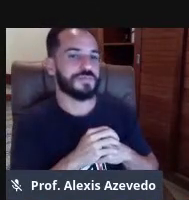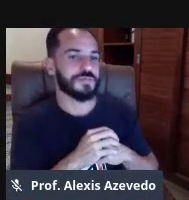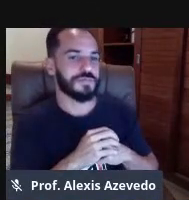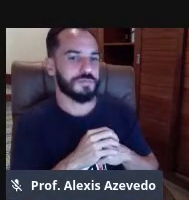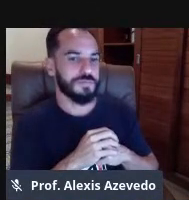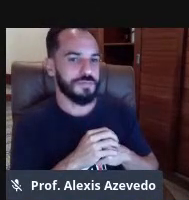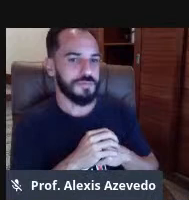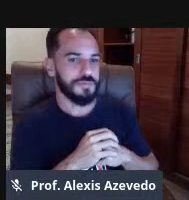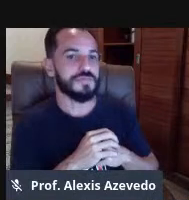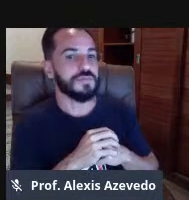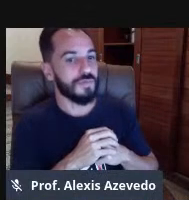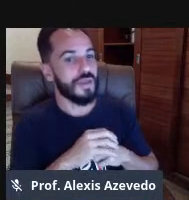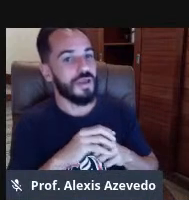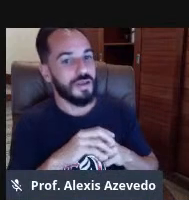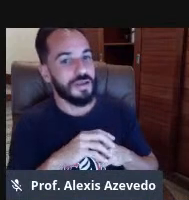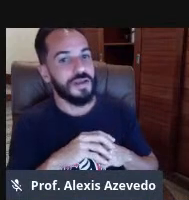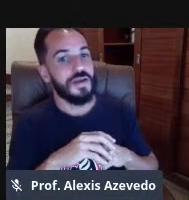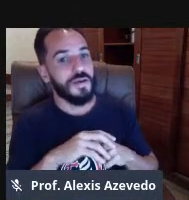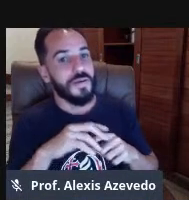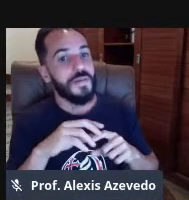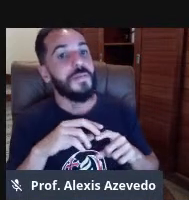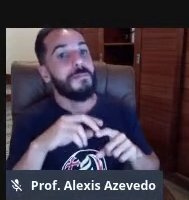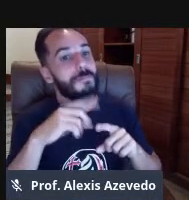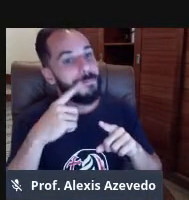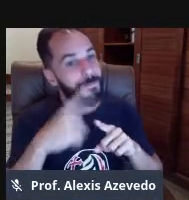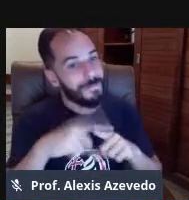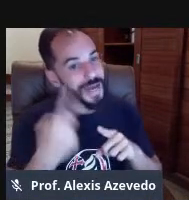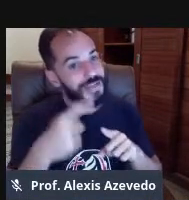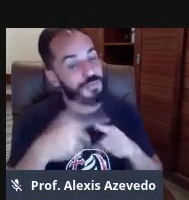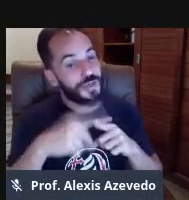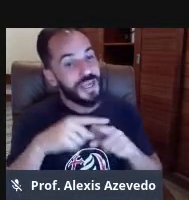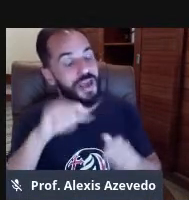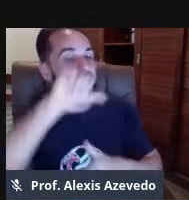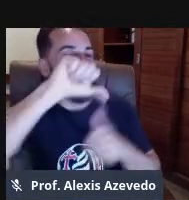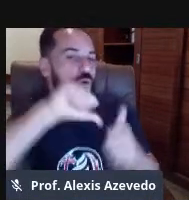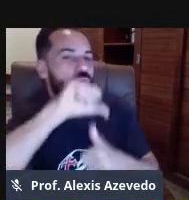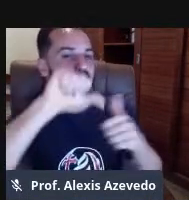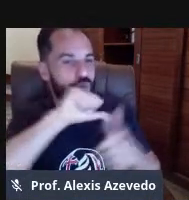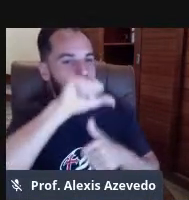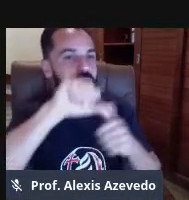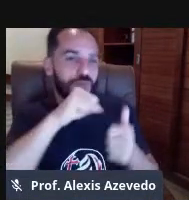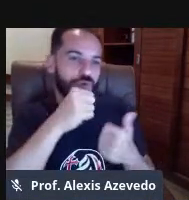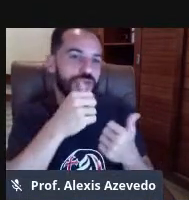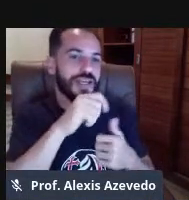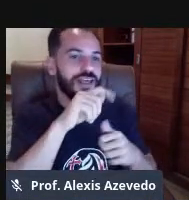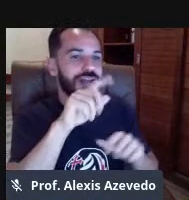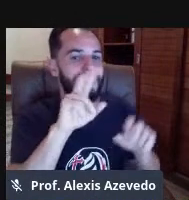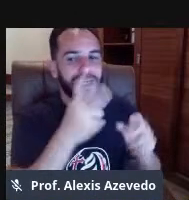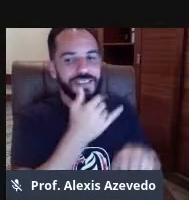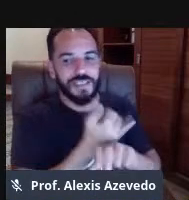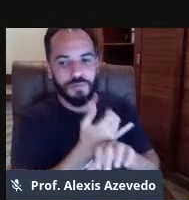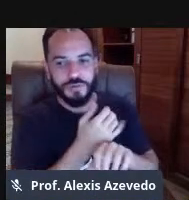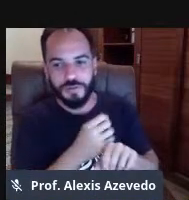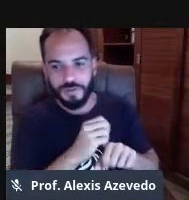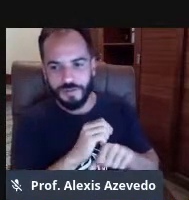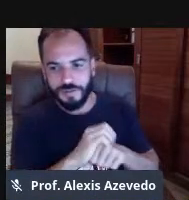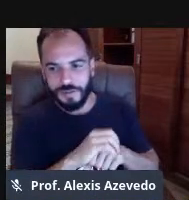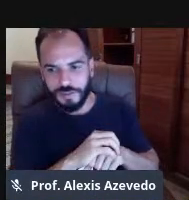crítica de arte, 2 pontos, mas você pode fazer mais de um tópicos em crítica de arte ao longo do seu curso, porque eles terão